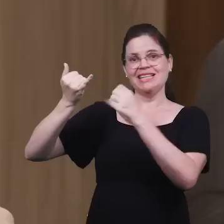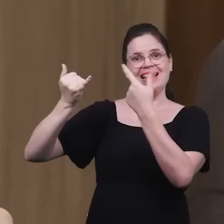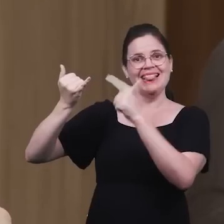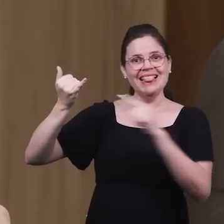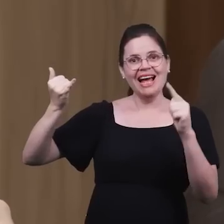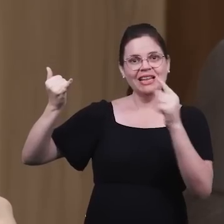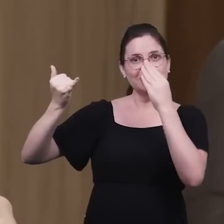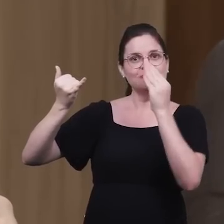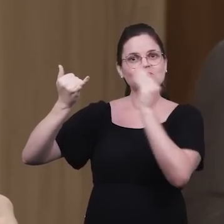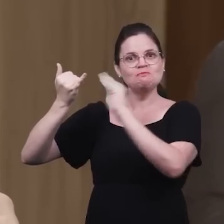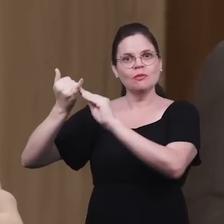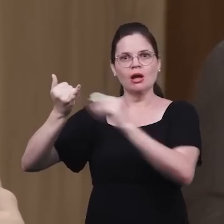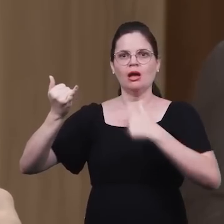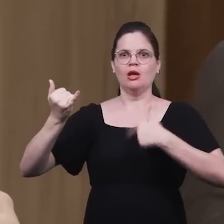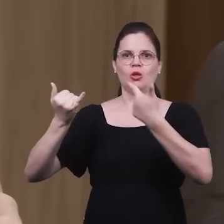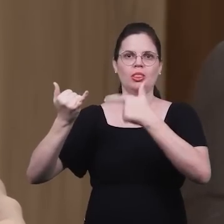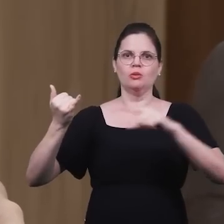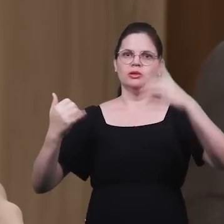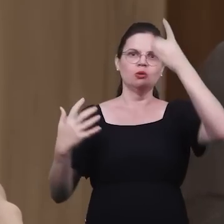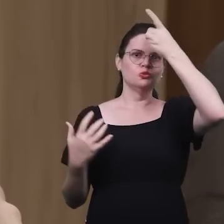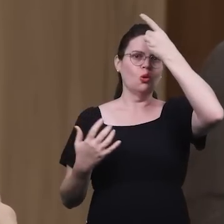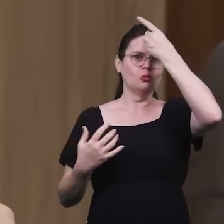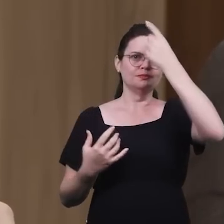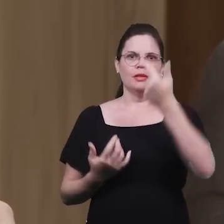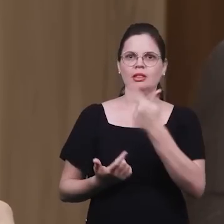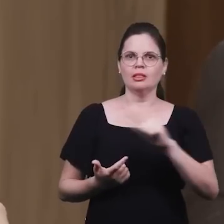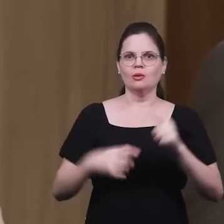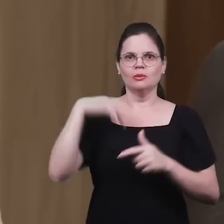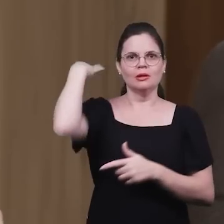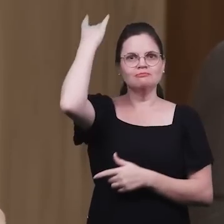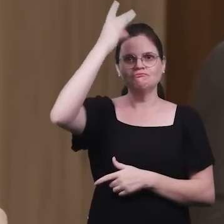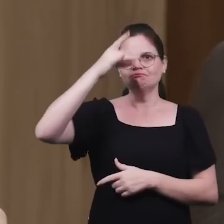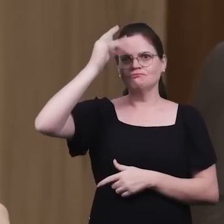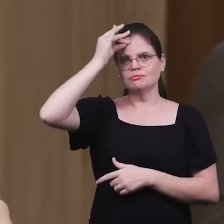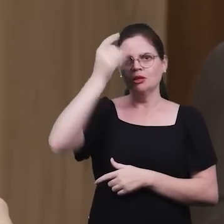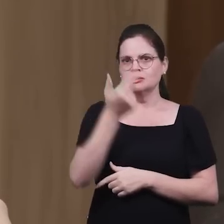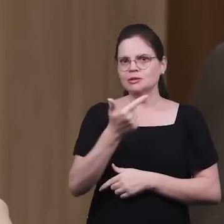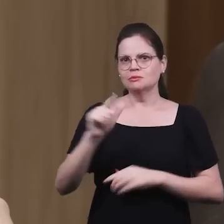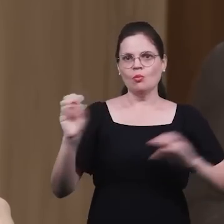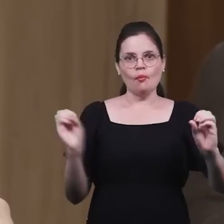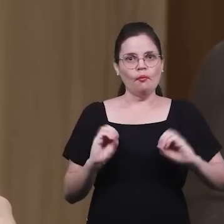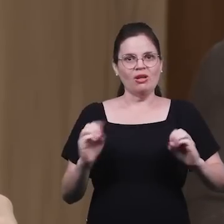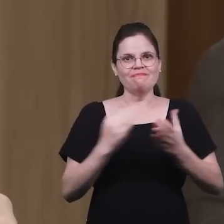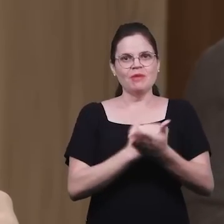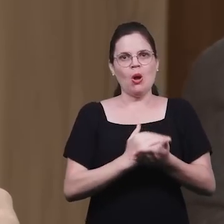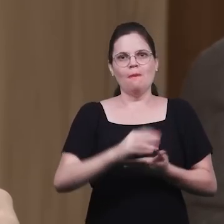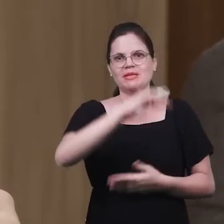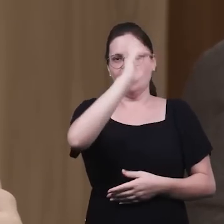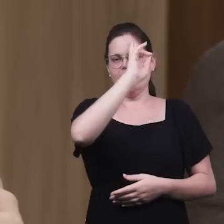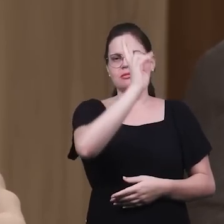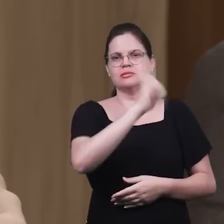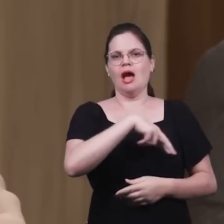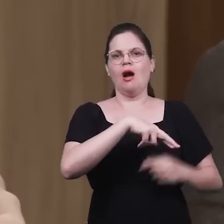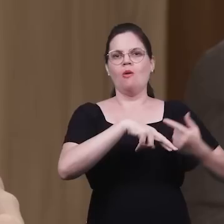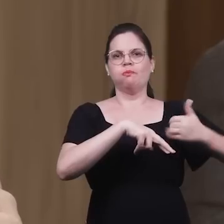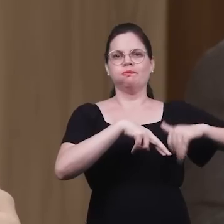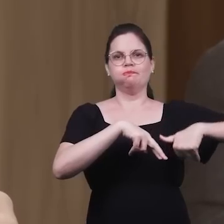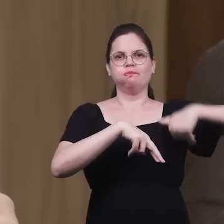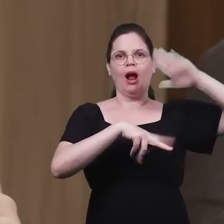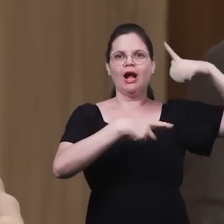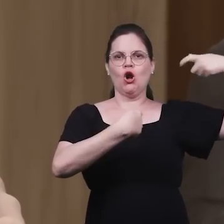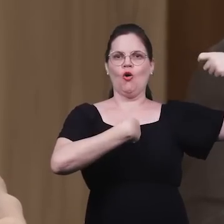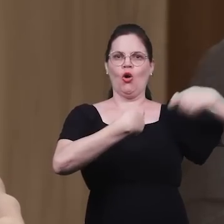dons espirituais, sem a palavra revelada, o homem vai para a razão, e aí a religião, quem